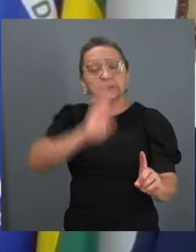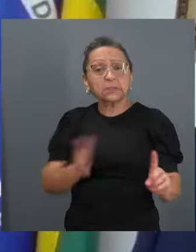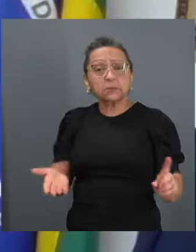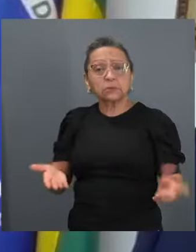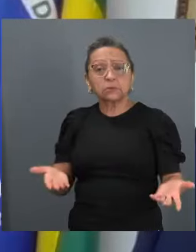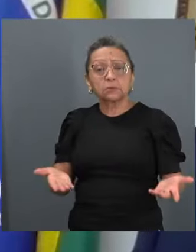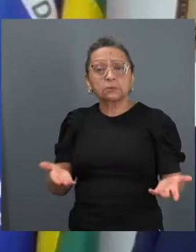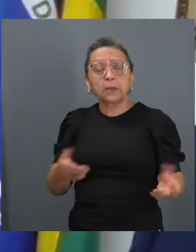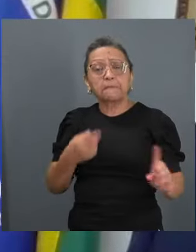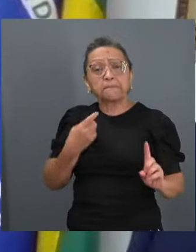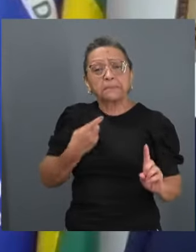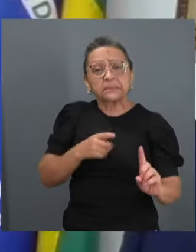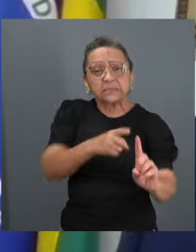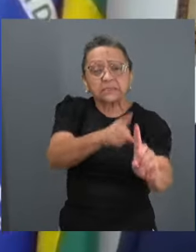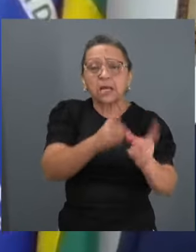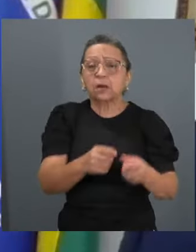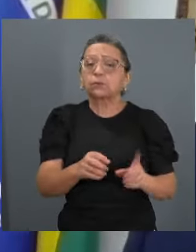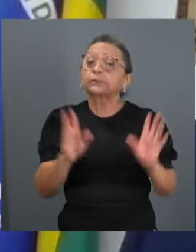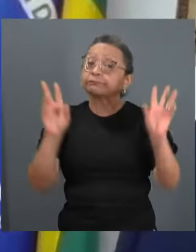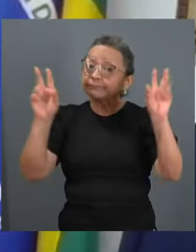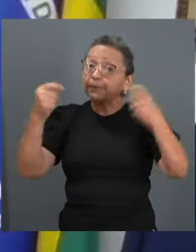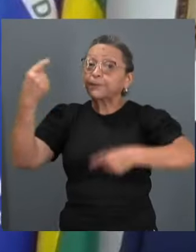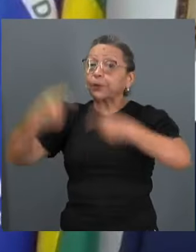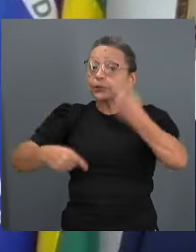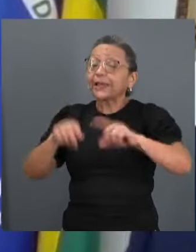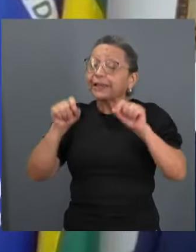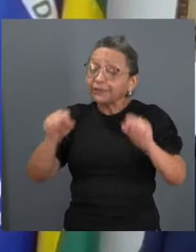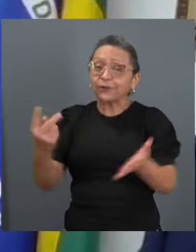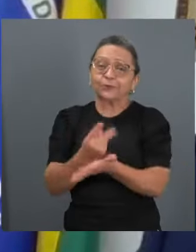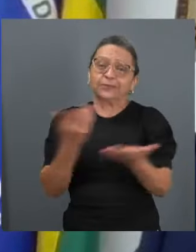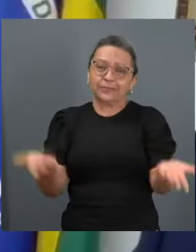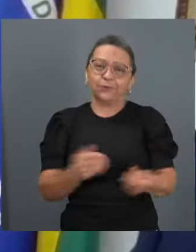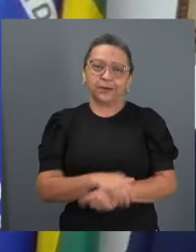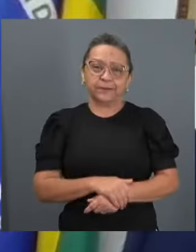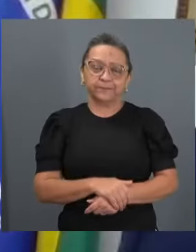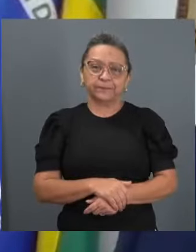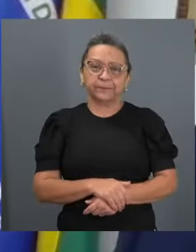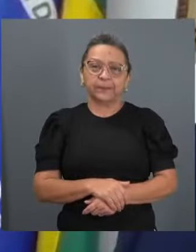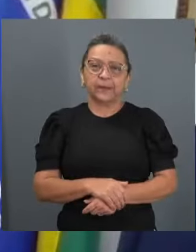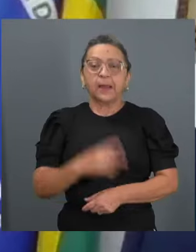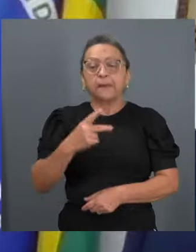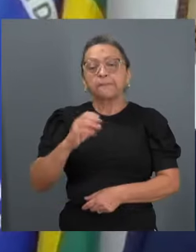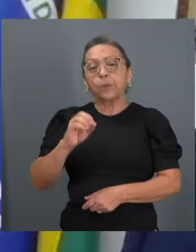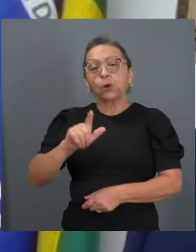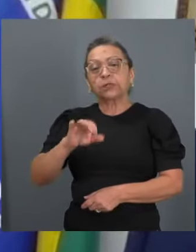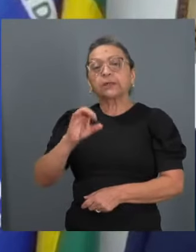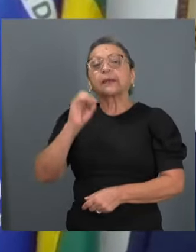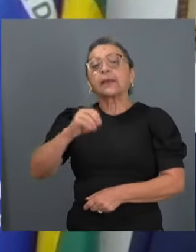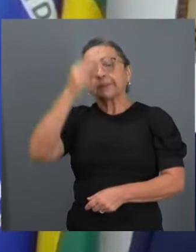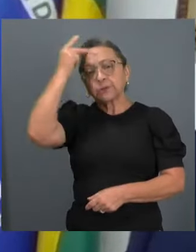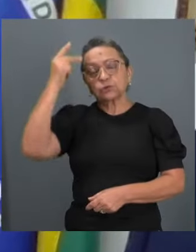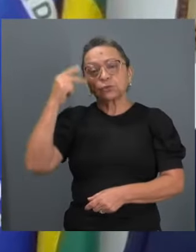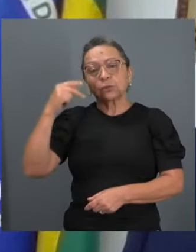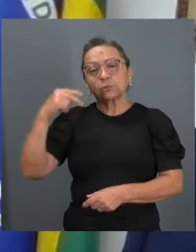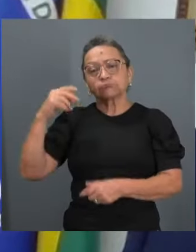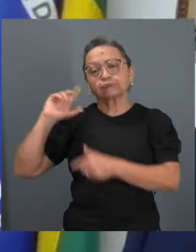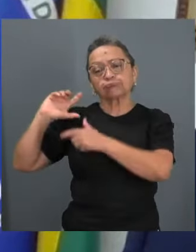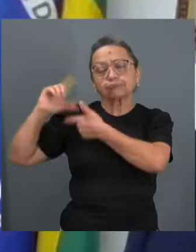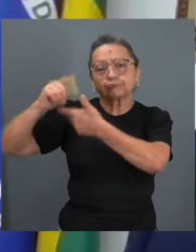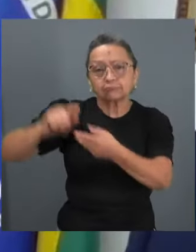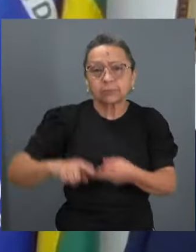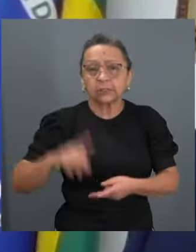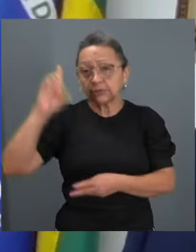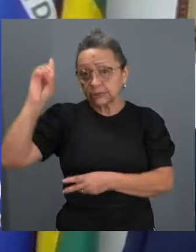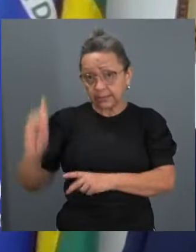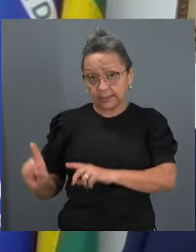uma perseguição, inclusive, política, porque é isso que está acontecendo hoje. Quem é conservador e de direita está